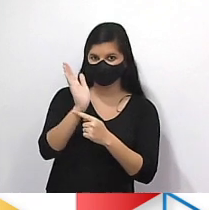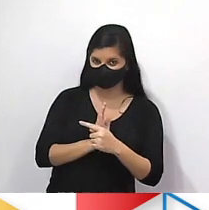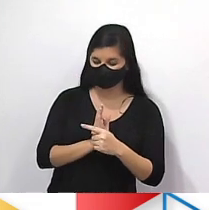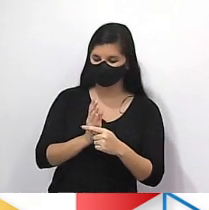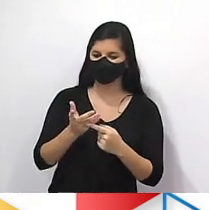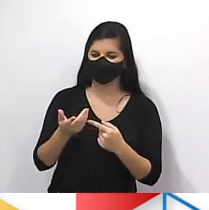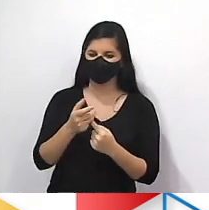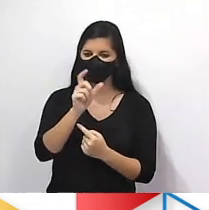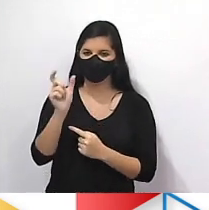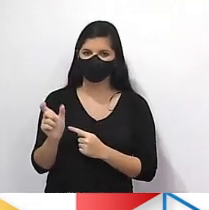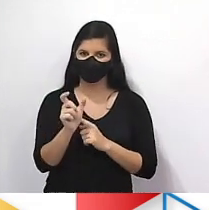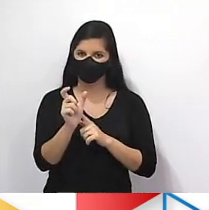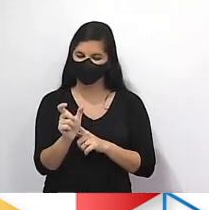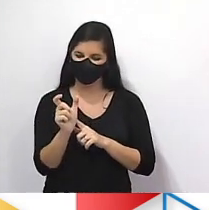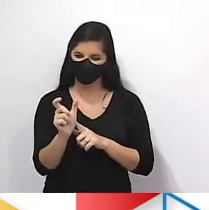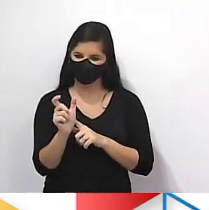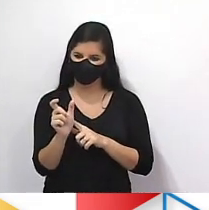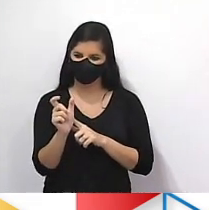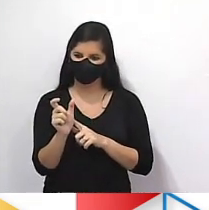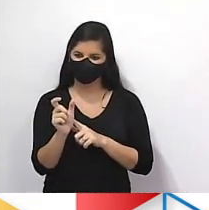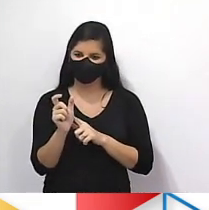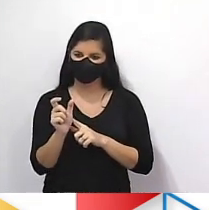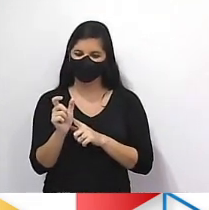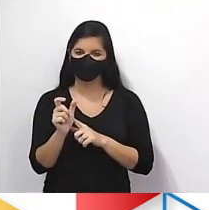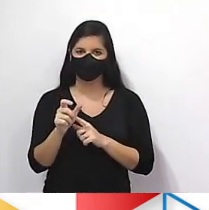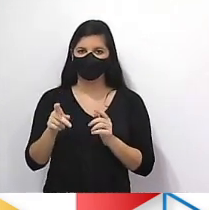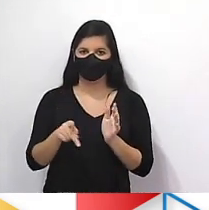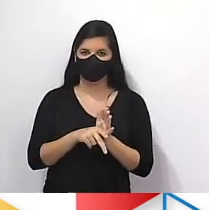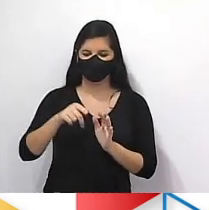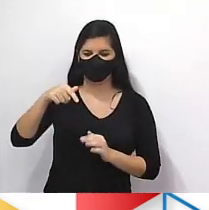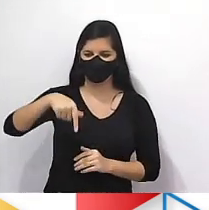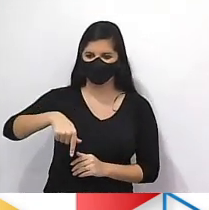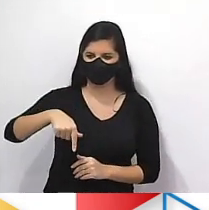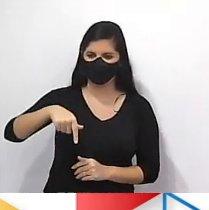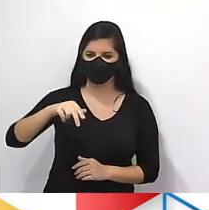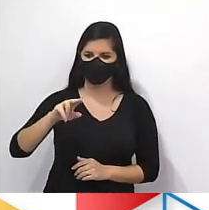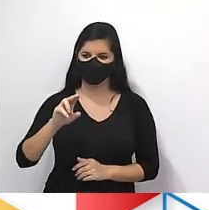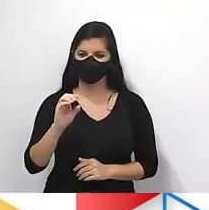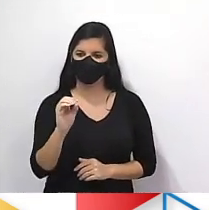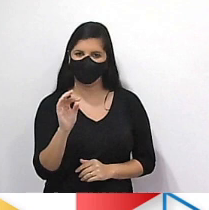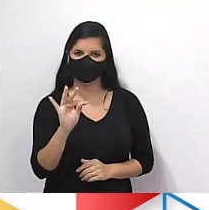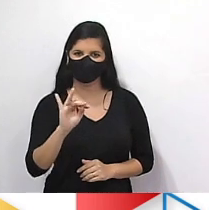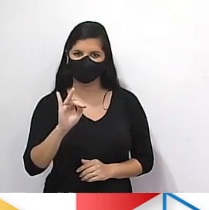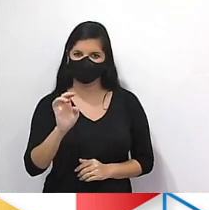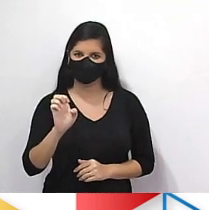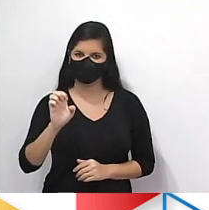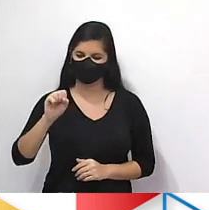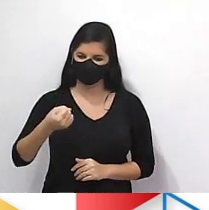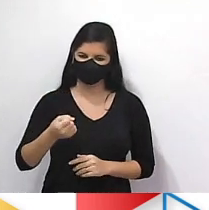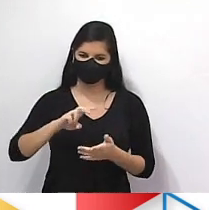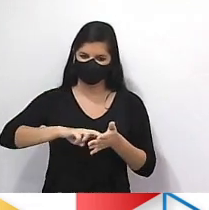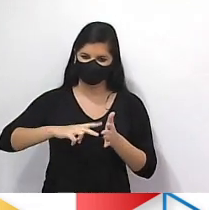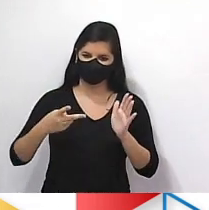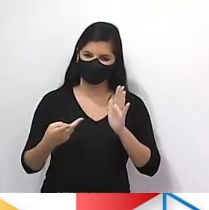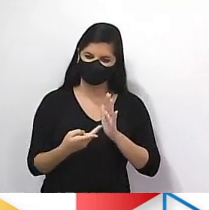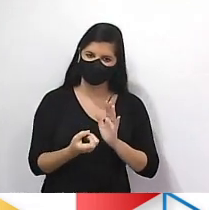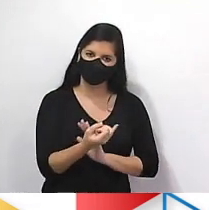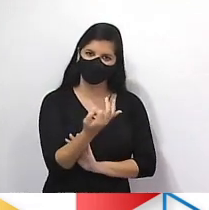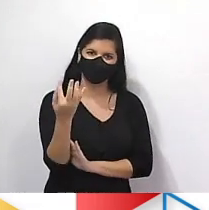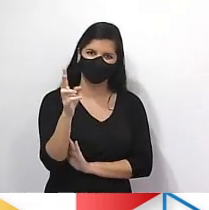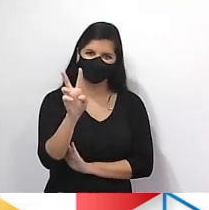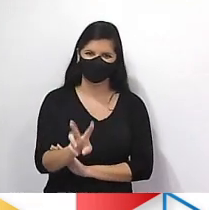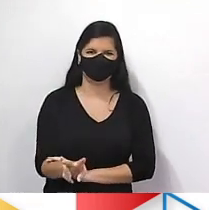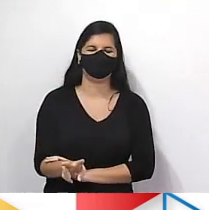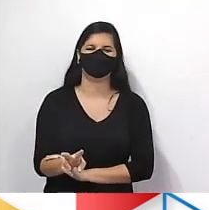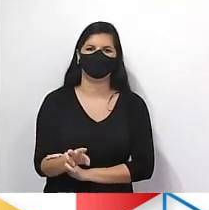palavra, ela tem origem latina de quotiens, tá? Que significa exatamente